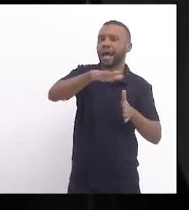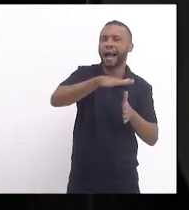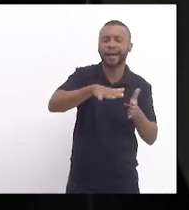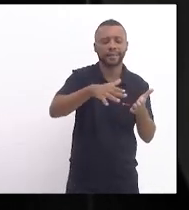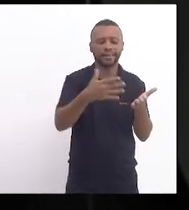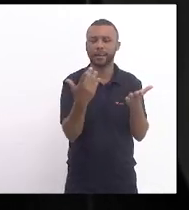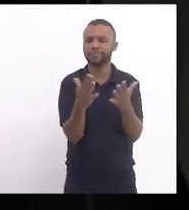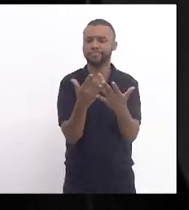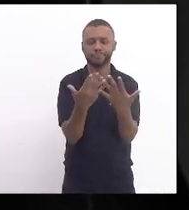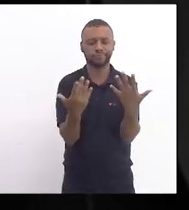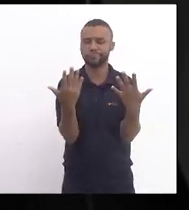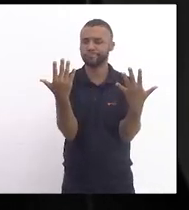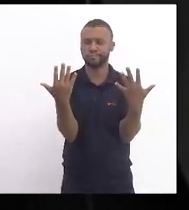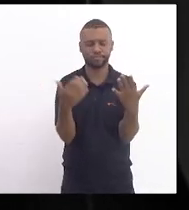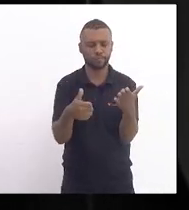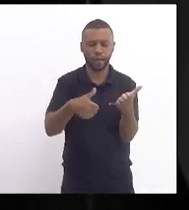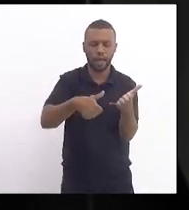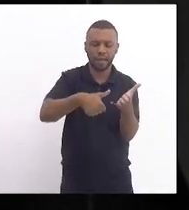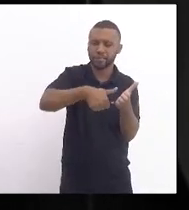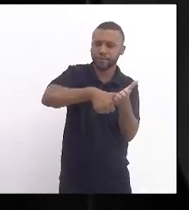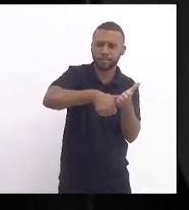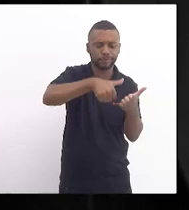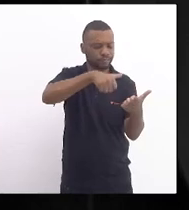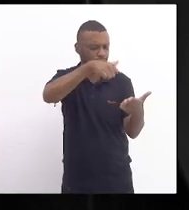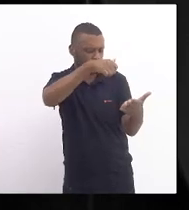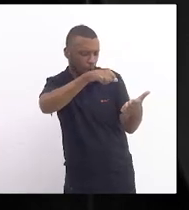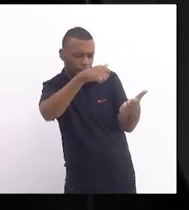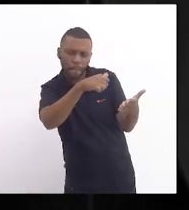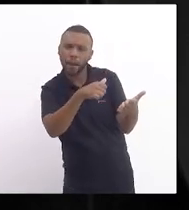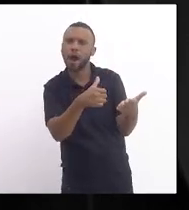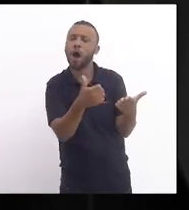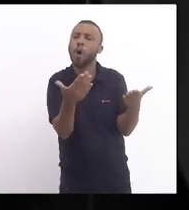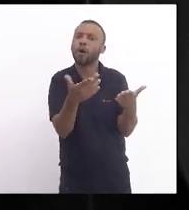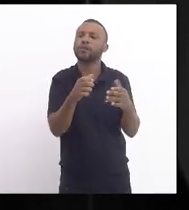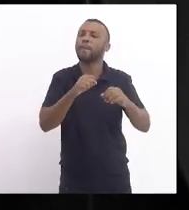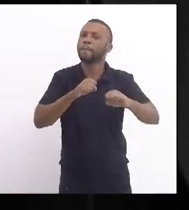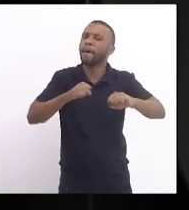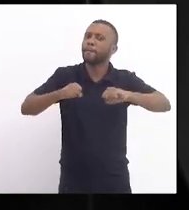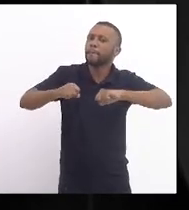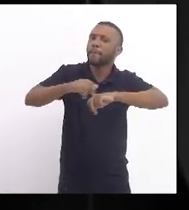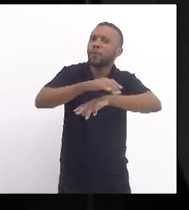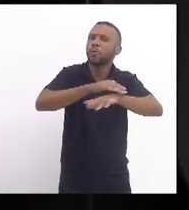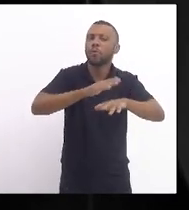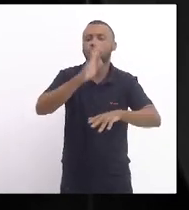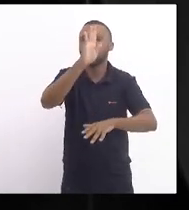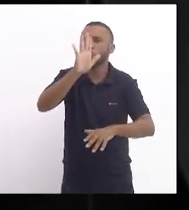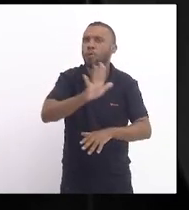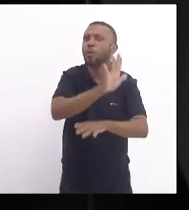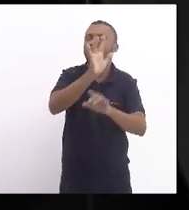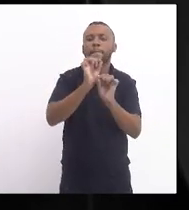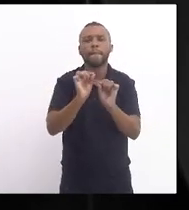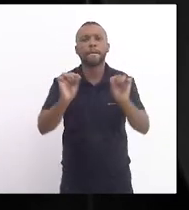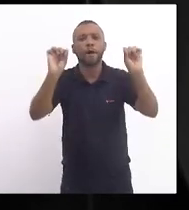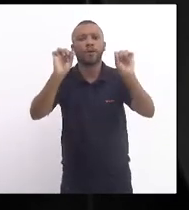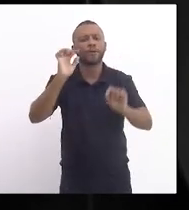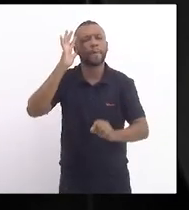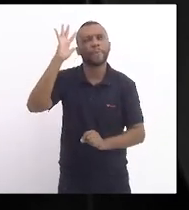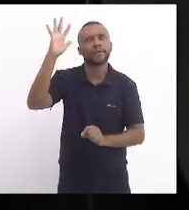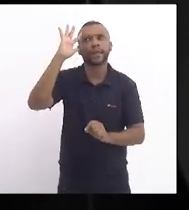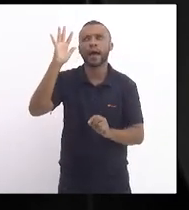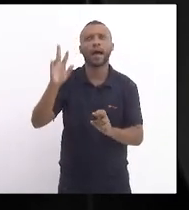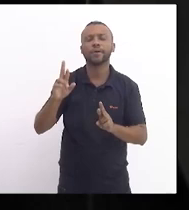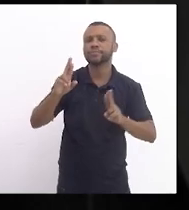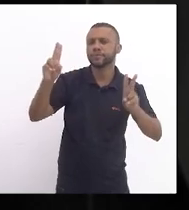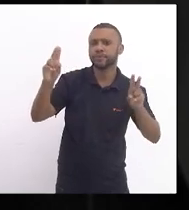a questão que já é hoje um movimento Nacional né de pensar Qual é a diferença